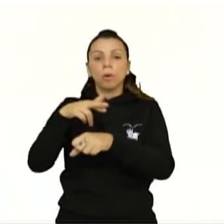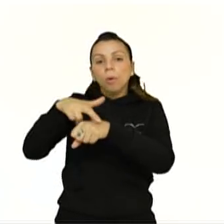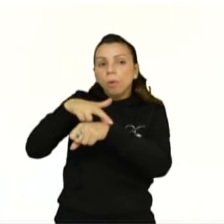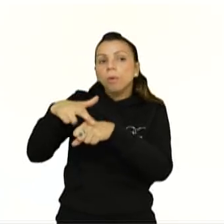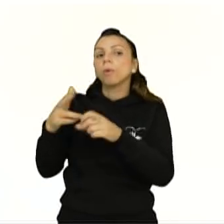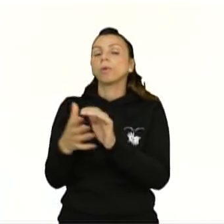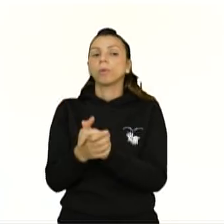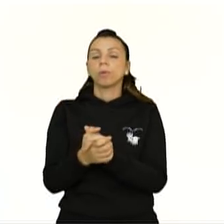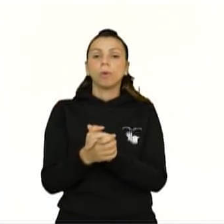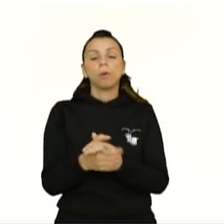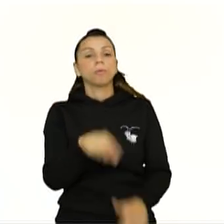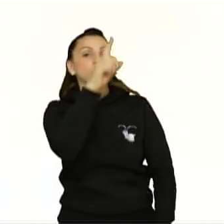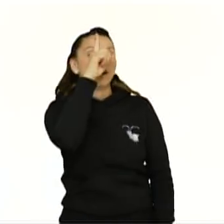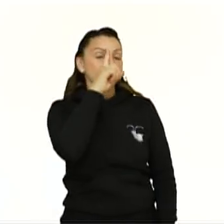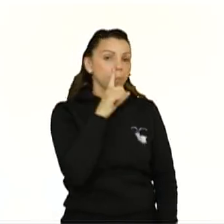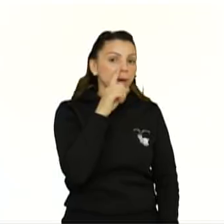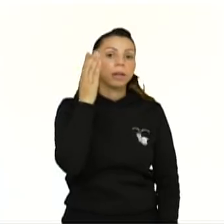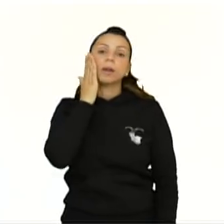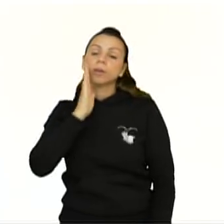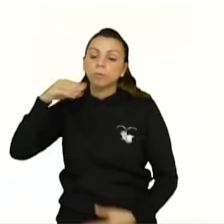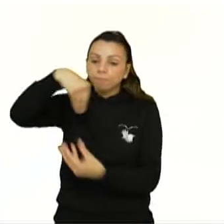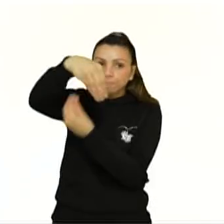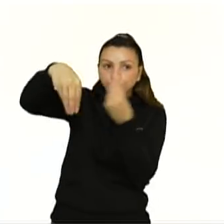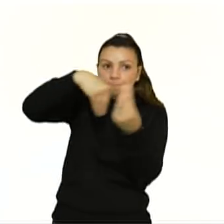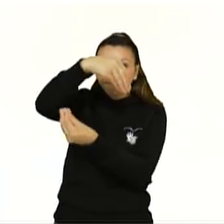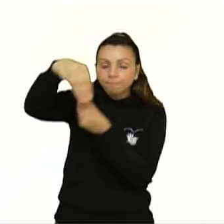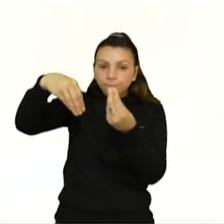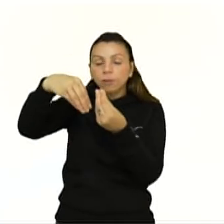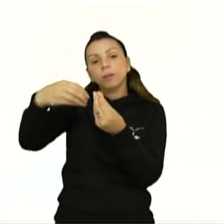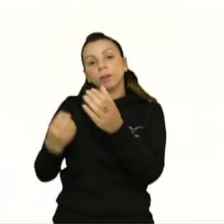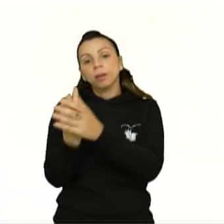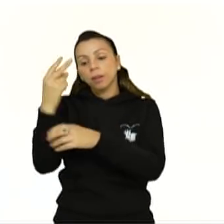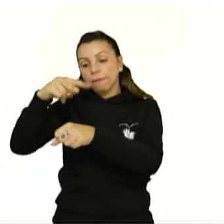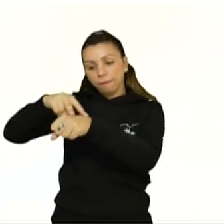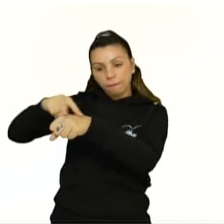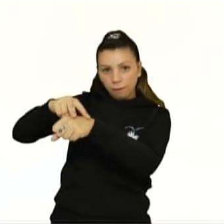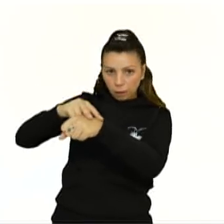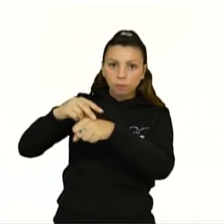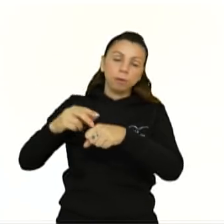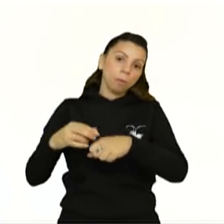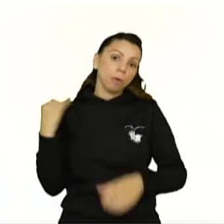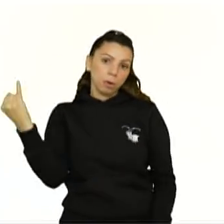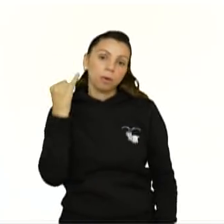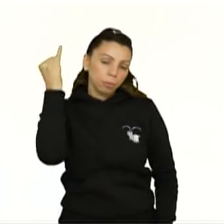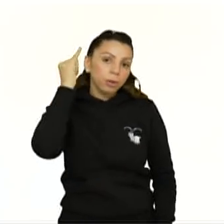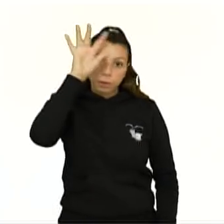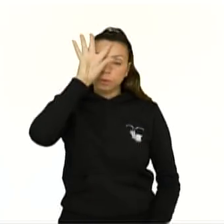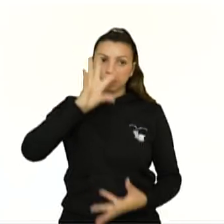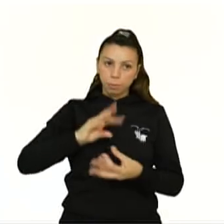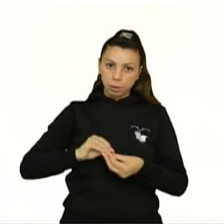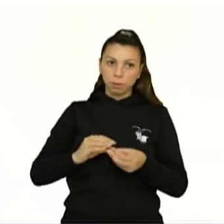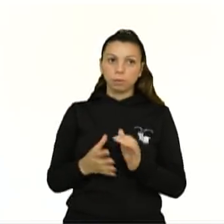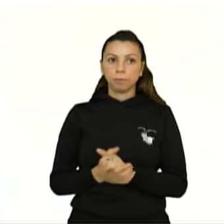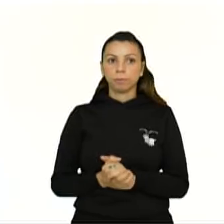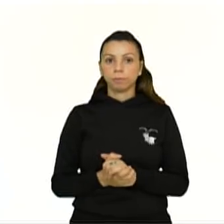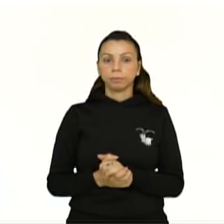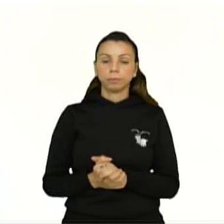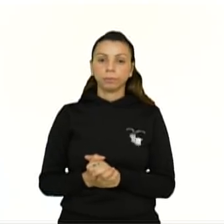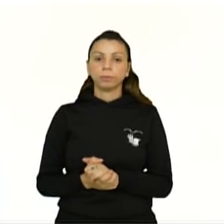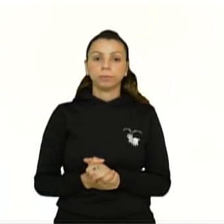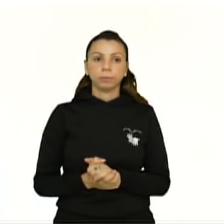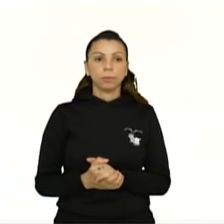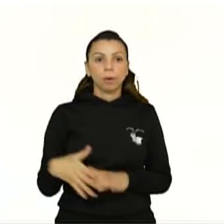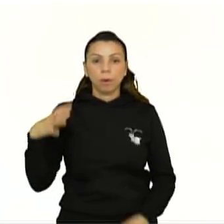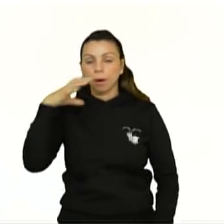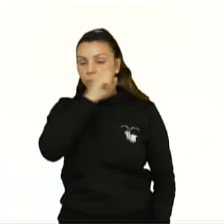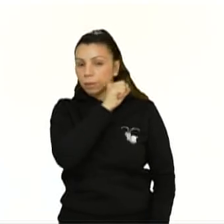amarelo com o azul, daria um verde. Tá? Então, é muito importante nós vermos isso, tá? Então, aí dá esses resultados. Aí eu vou mostrar para vocês